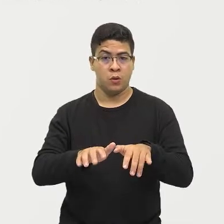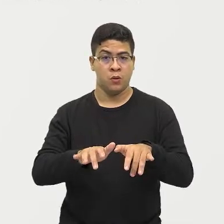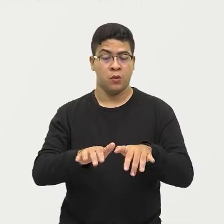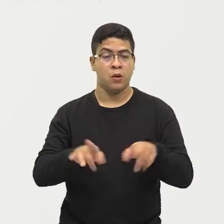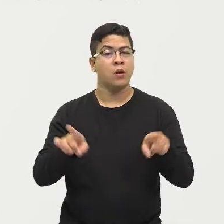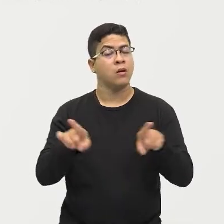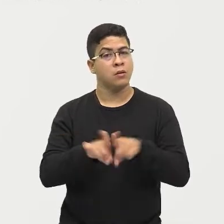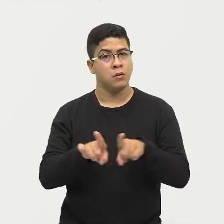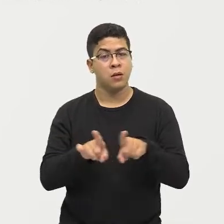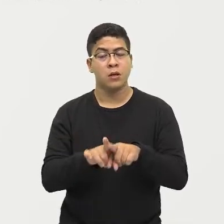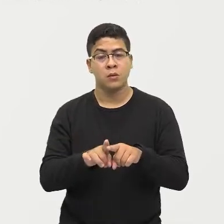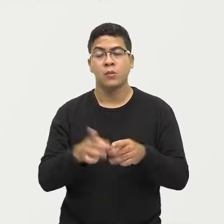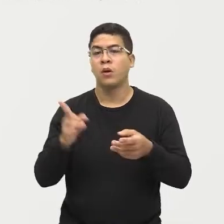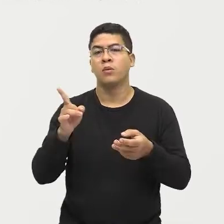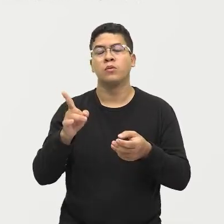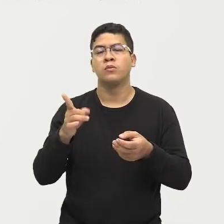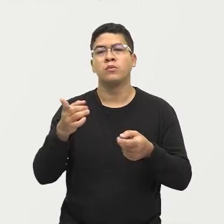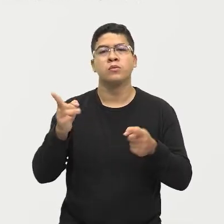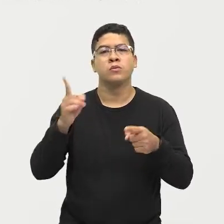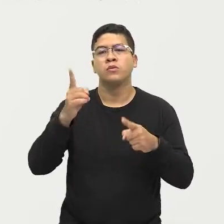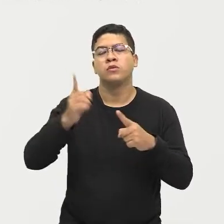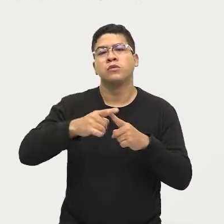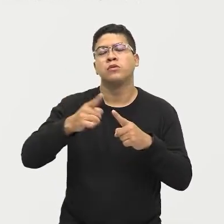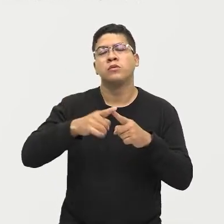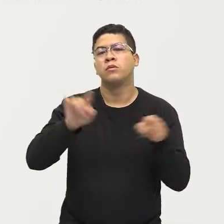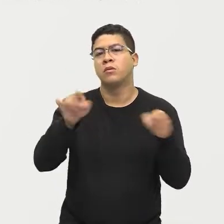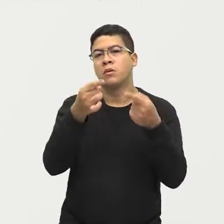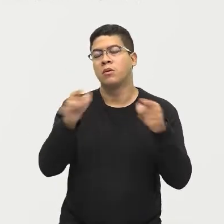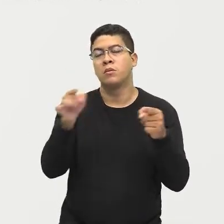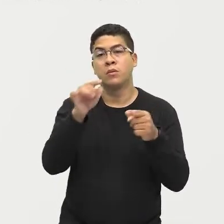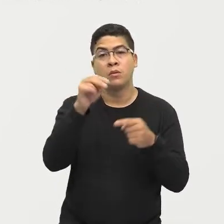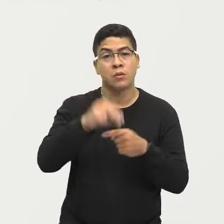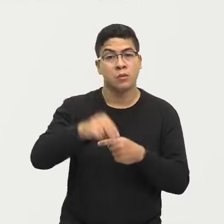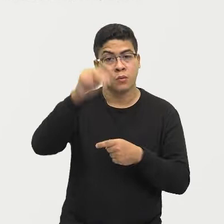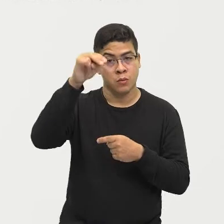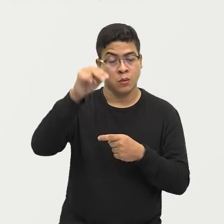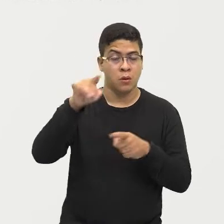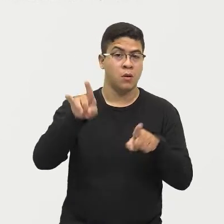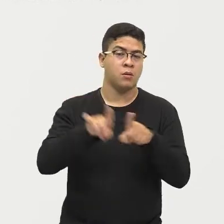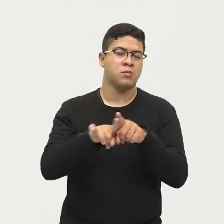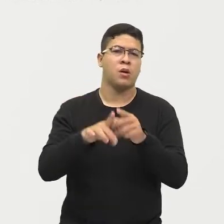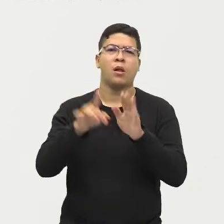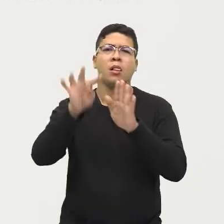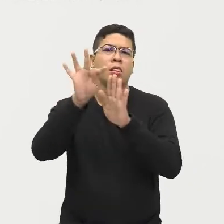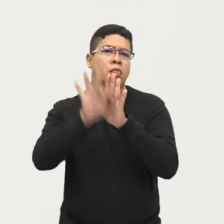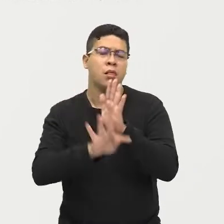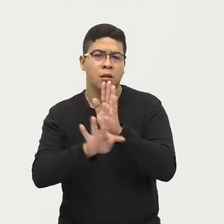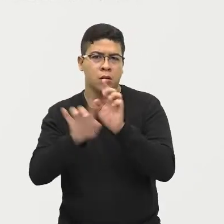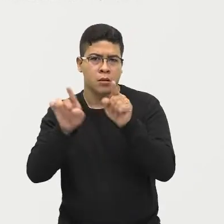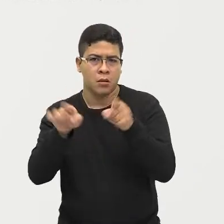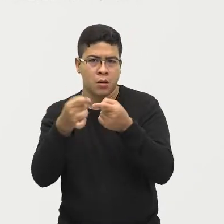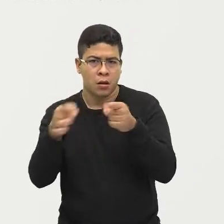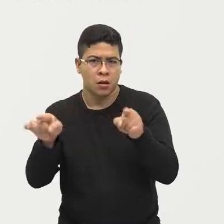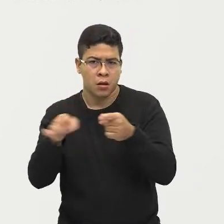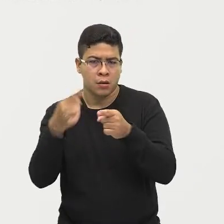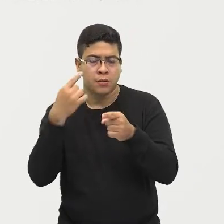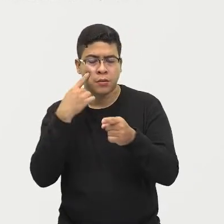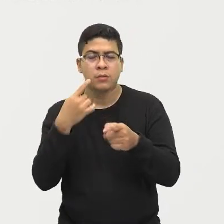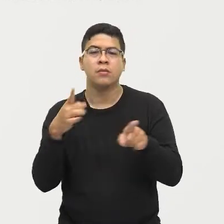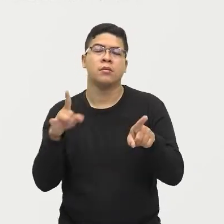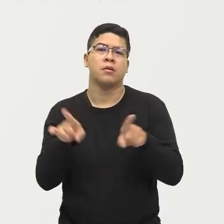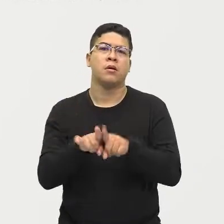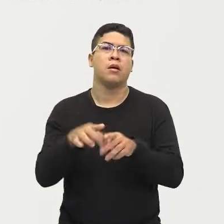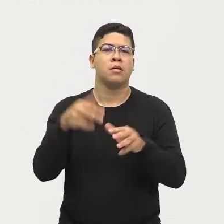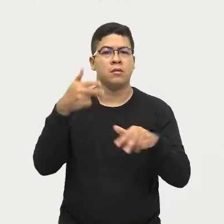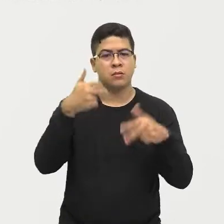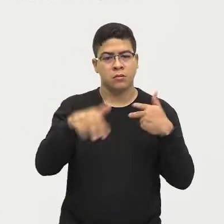nordeste, sobre o folclore, sobre as cantigas folclóricas do norte e nordeste, sobre a